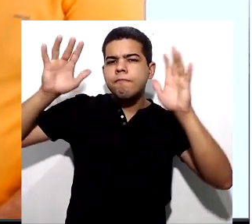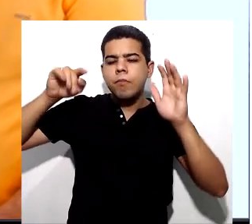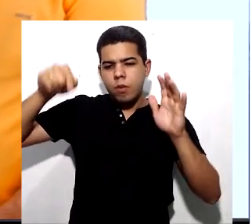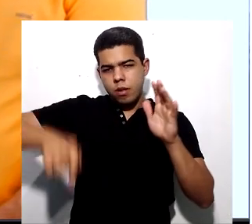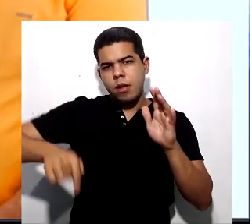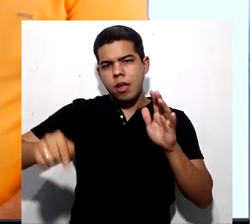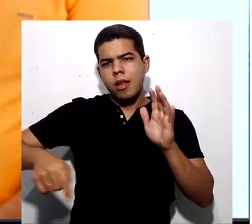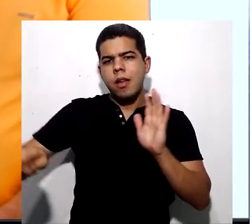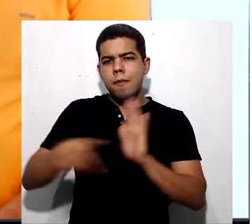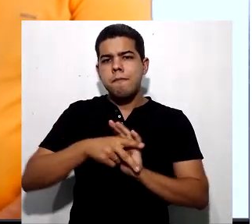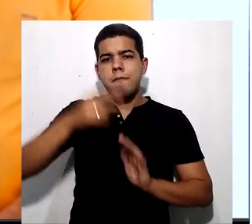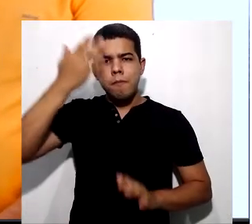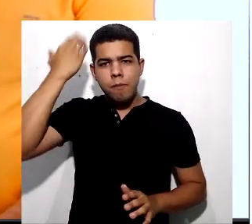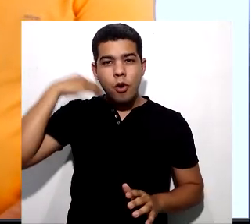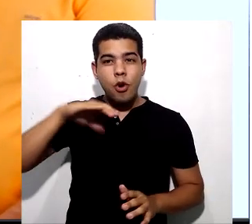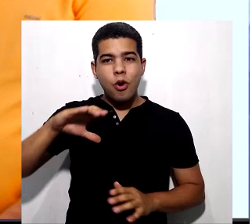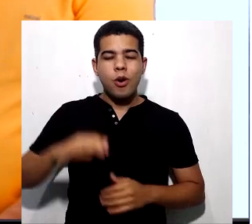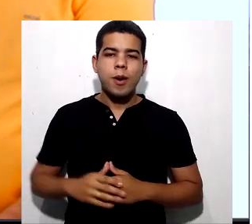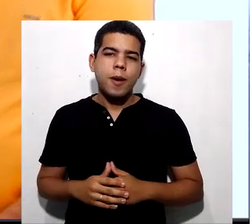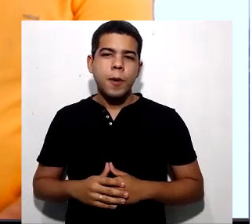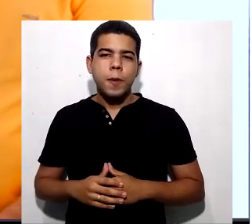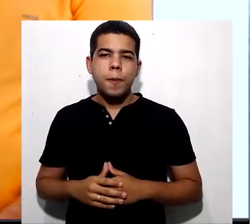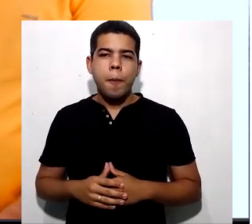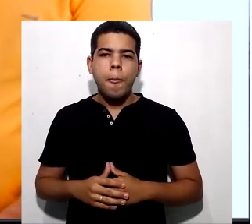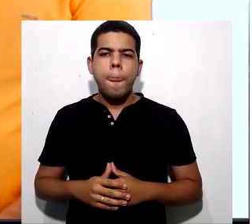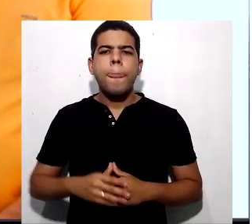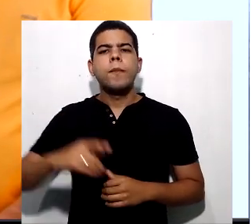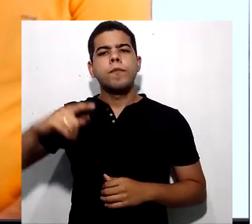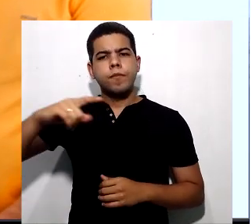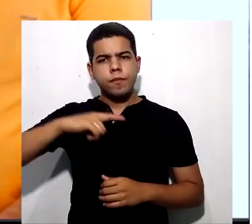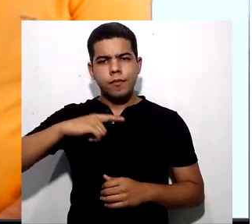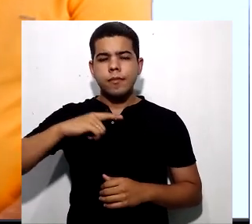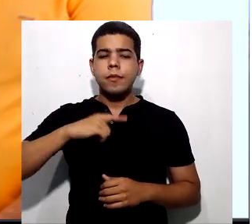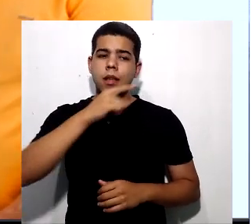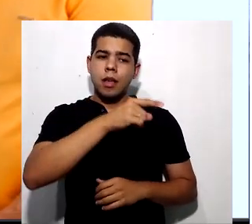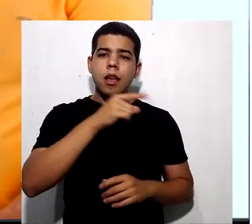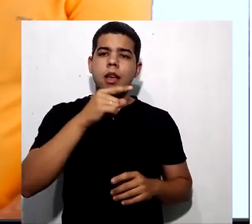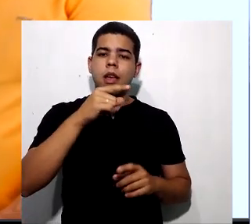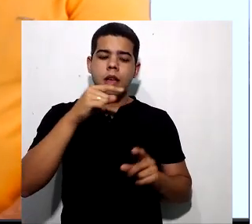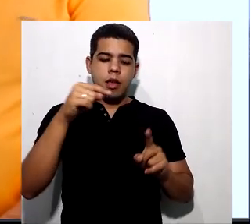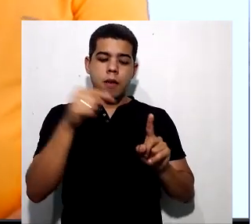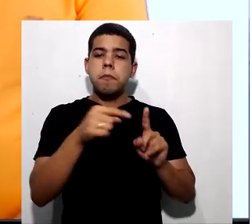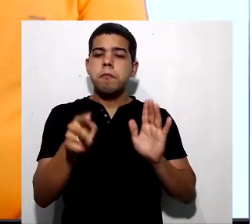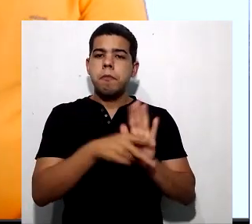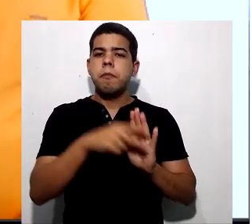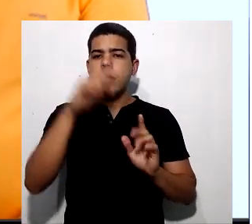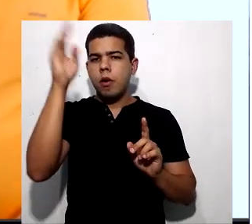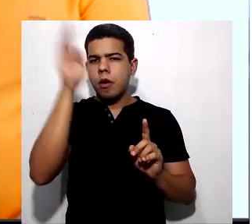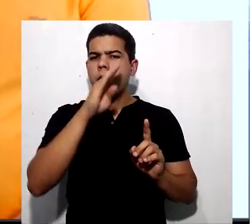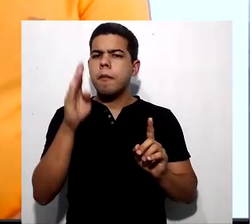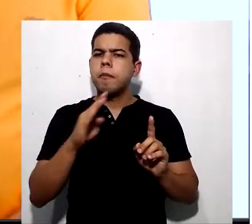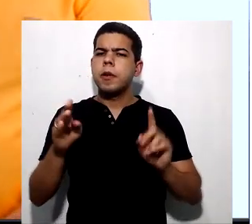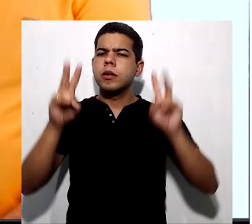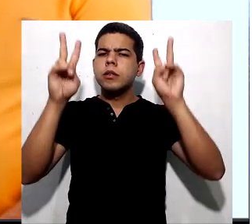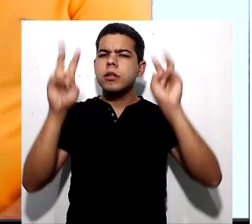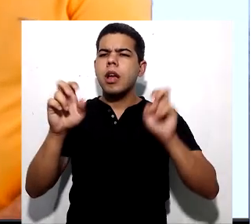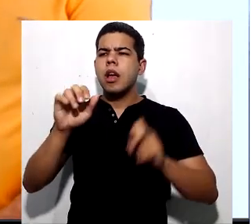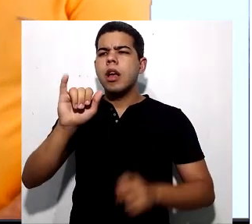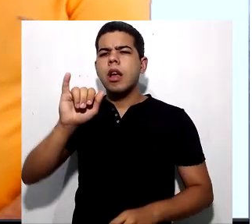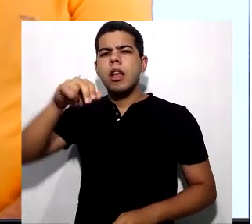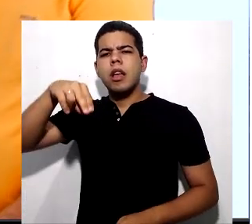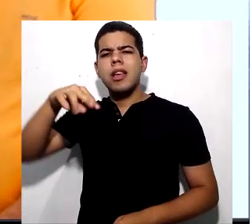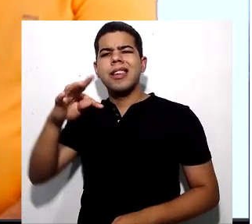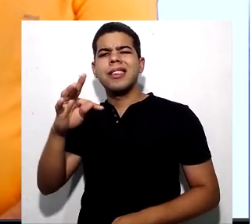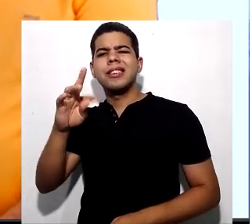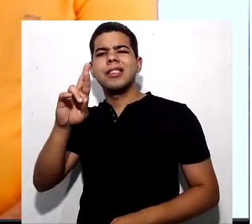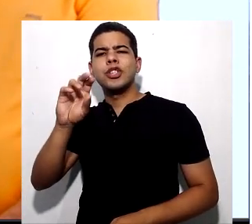E lembrar, mais uma vez, como eu citei, ela é a maior representante brasileira de uma tendência de introspecção. Aí você me pergunta, o